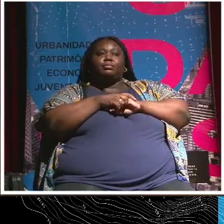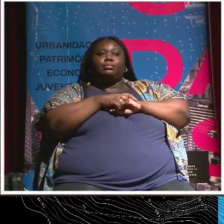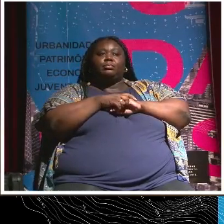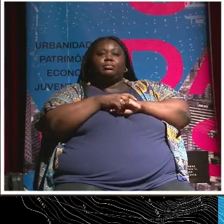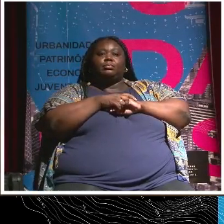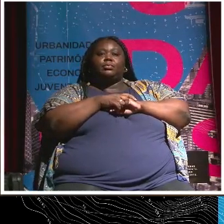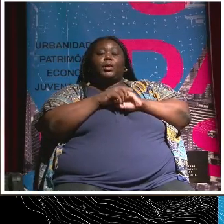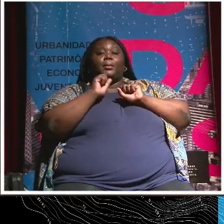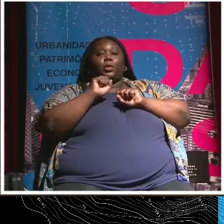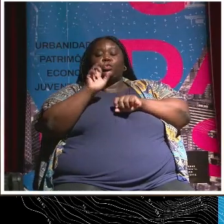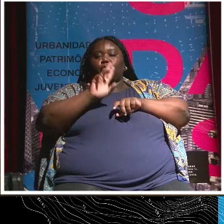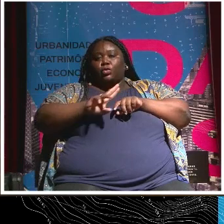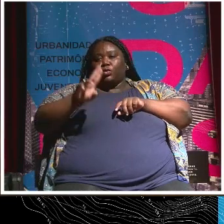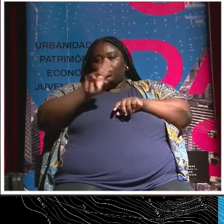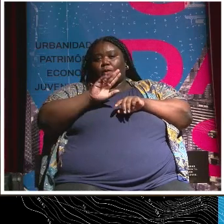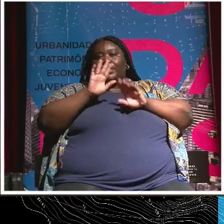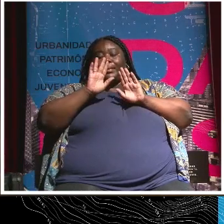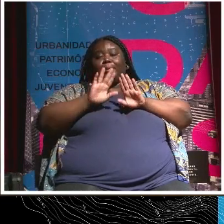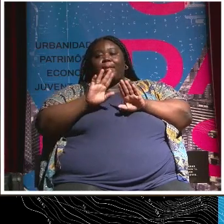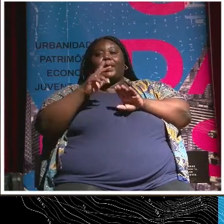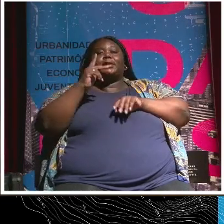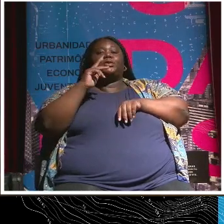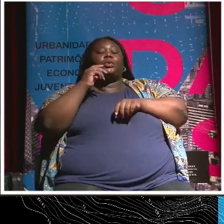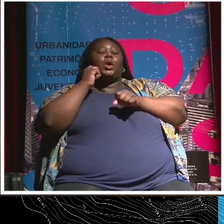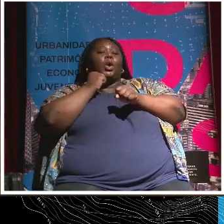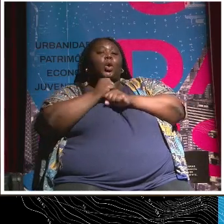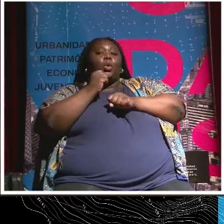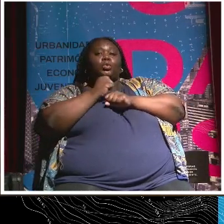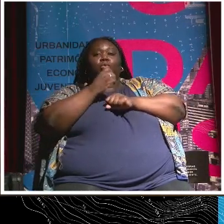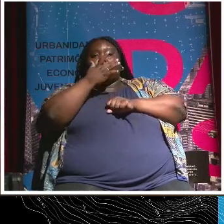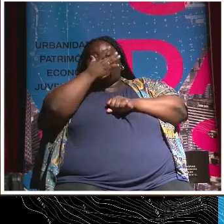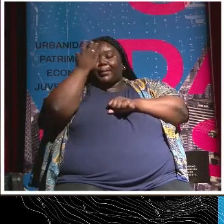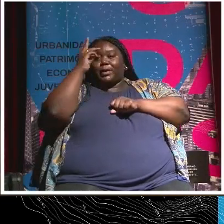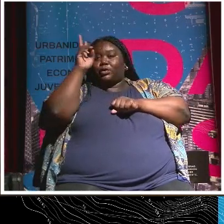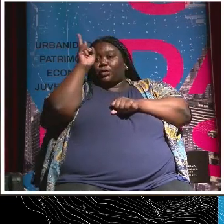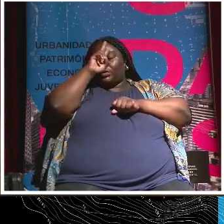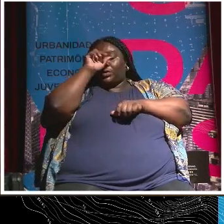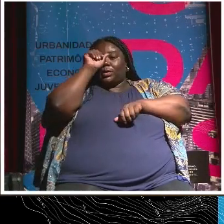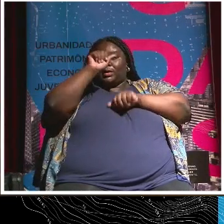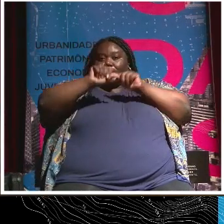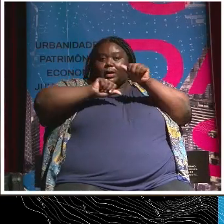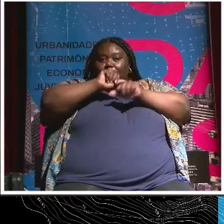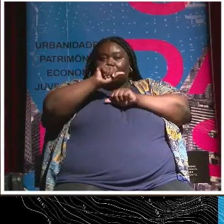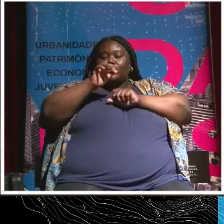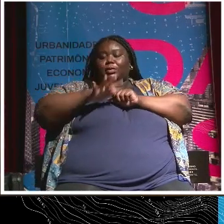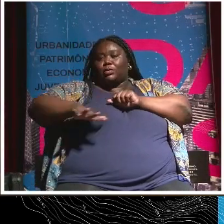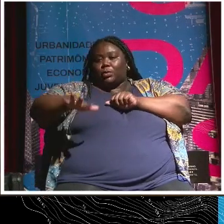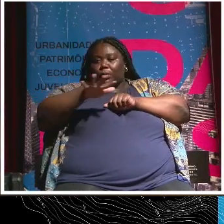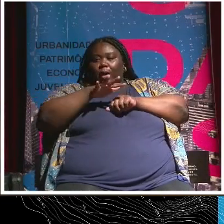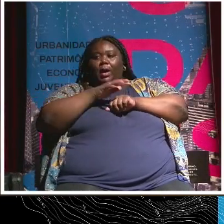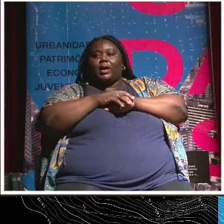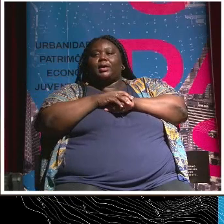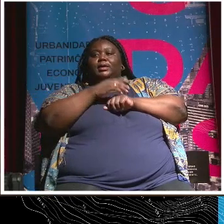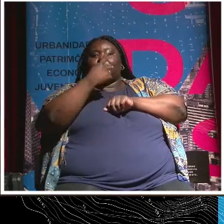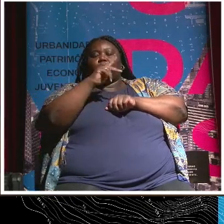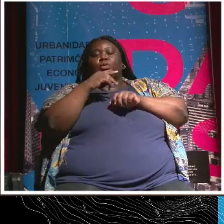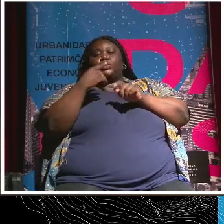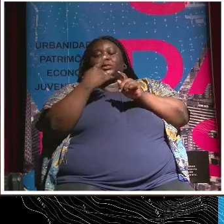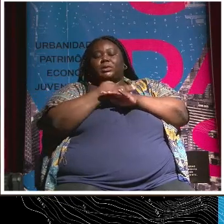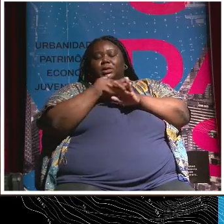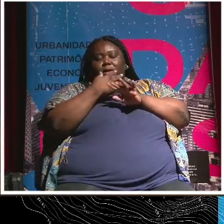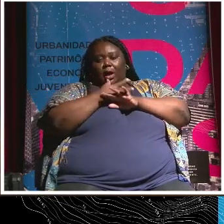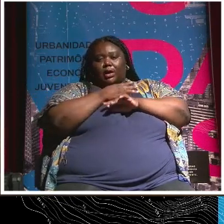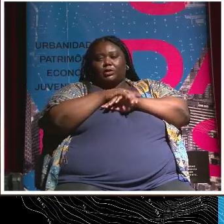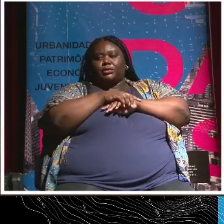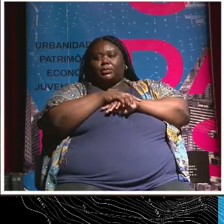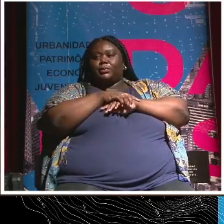ser utilizado, mas na sua construção como sujeito histórico, da transformação do seu território, da sua cidade,